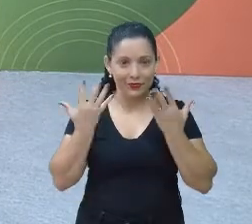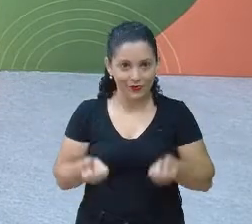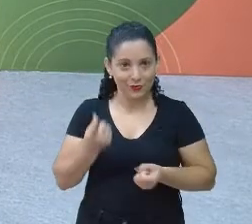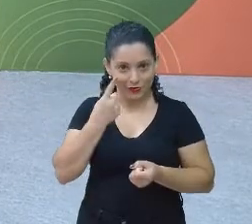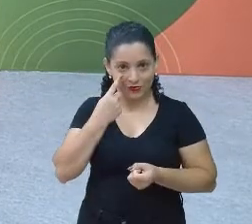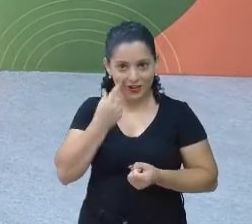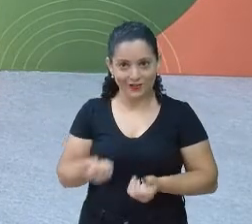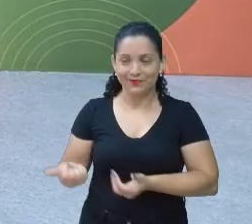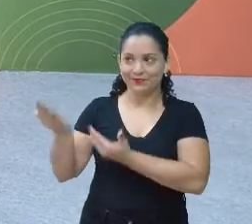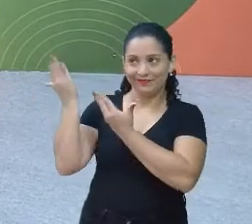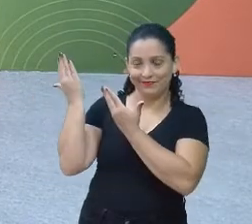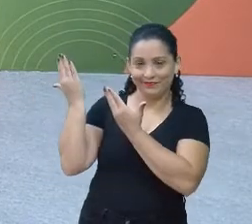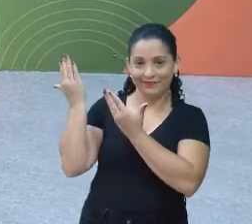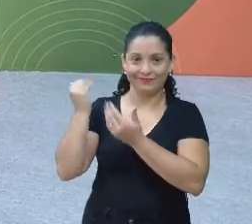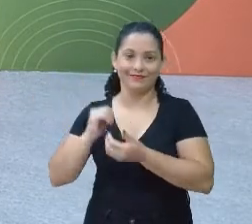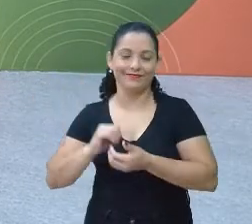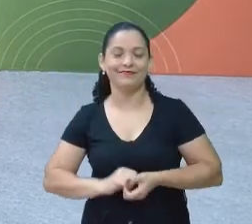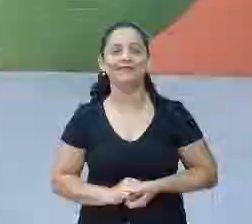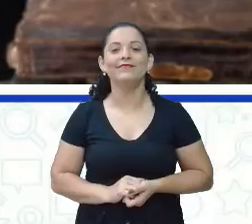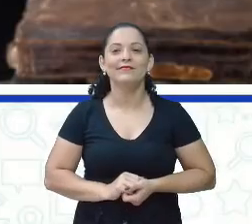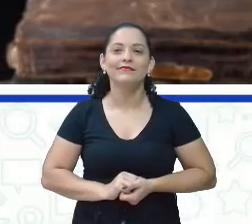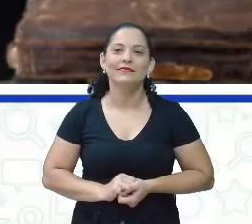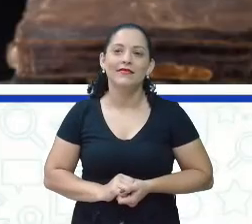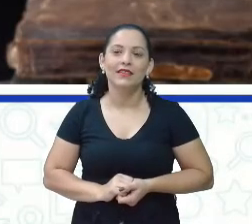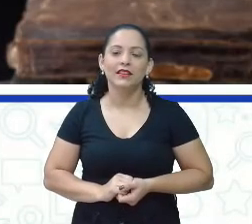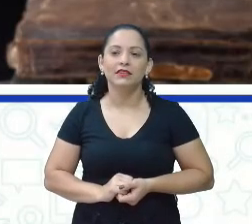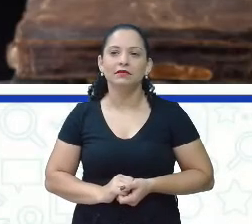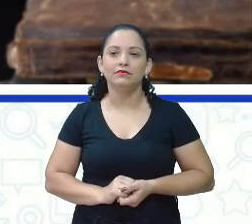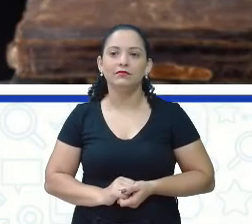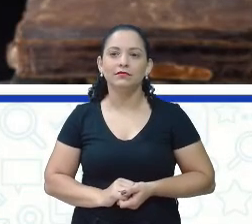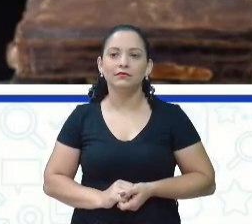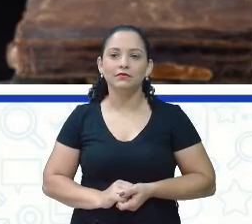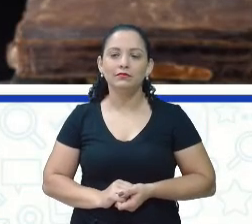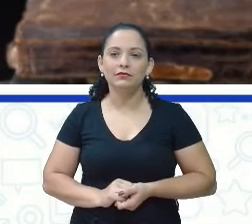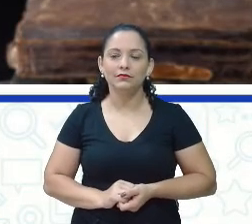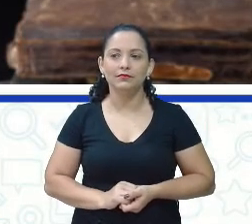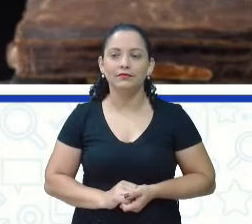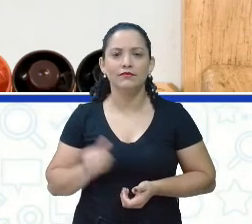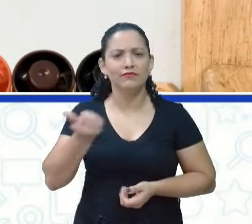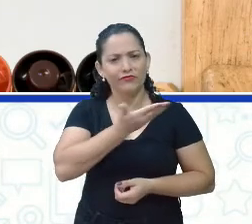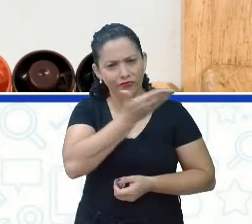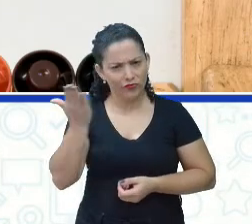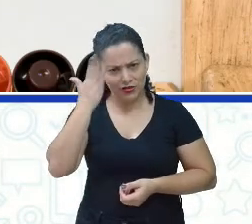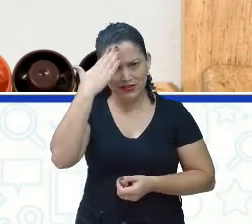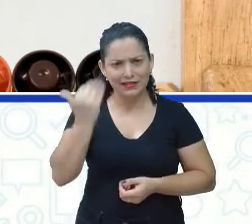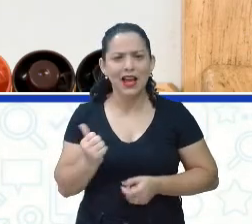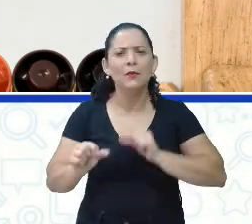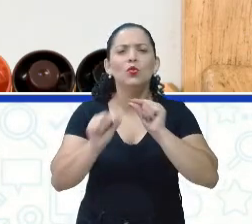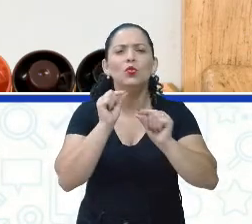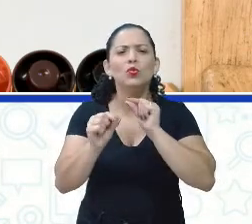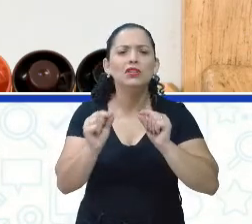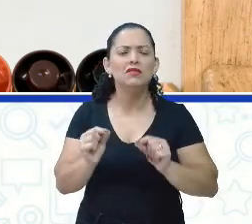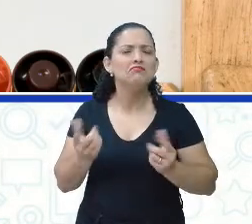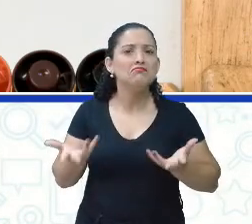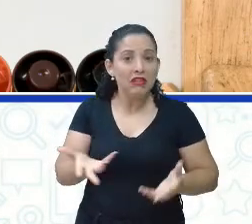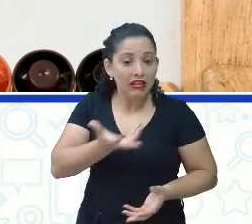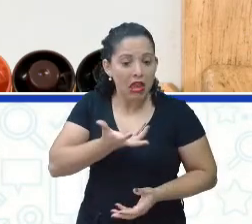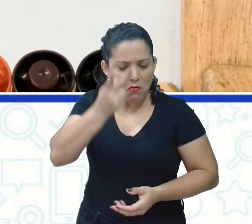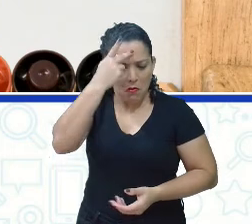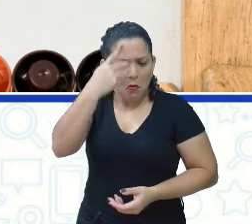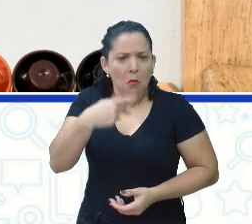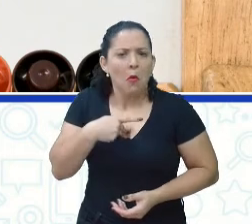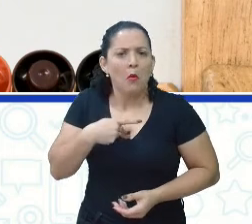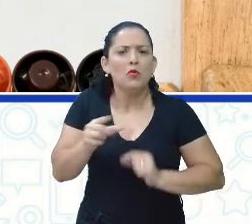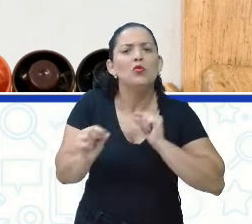lá. Do you know what you want to be? Você sabe o que você quer ser? Então vamos